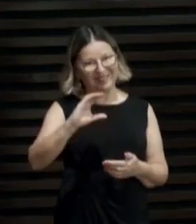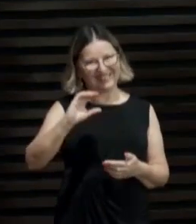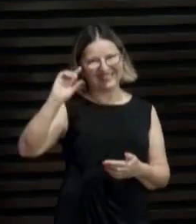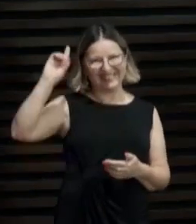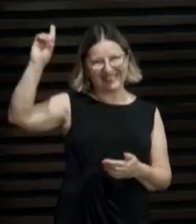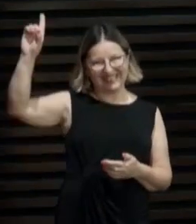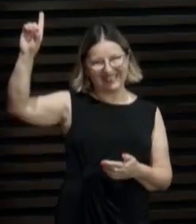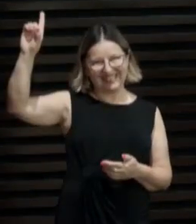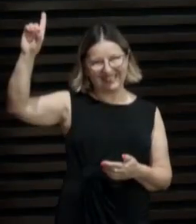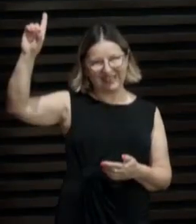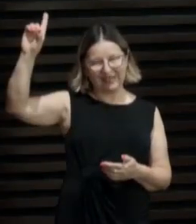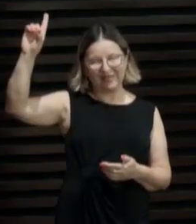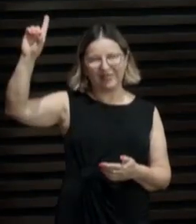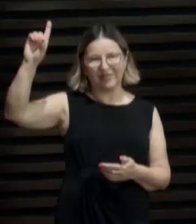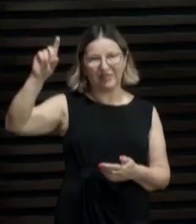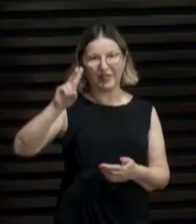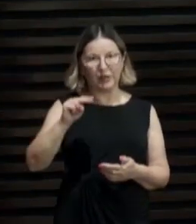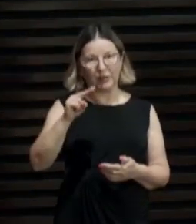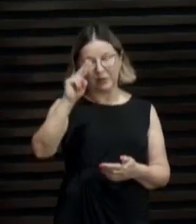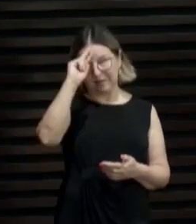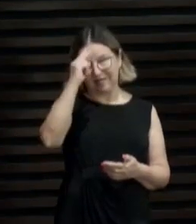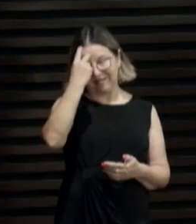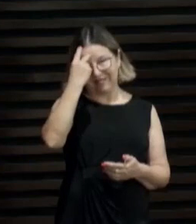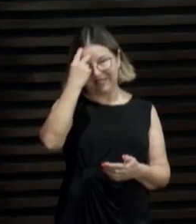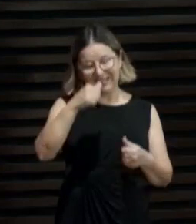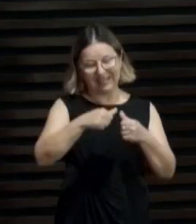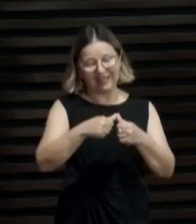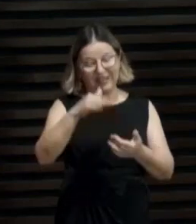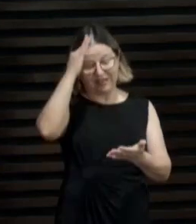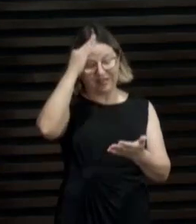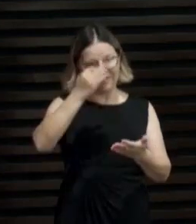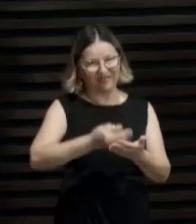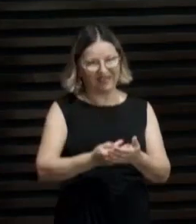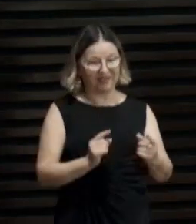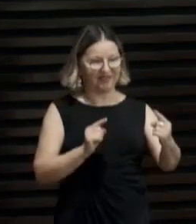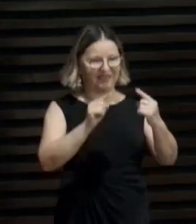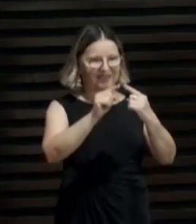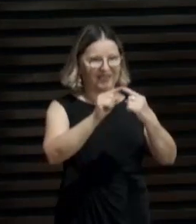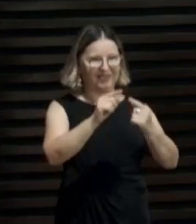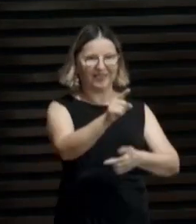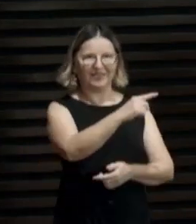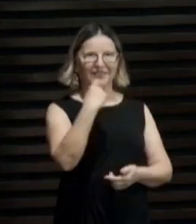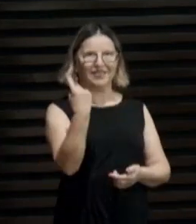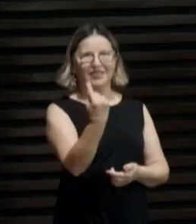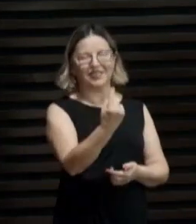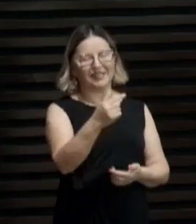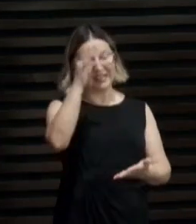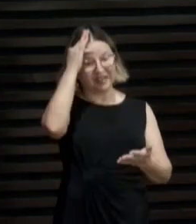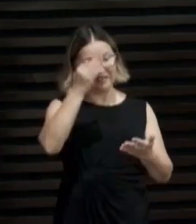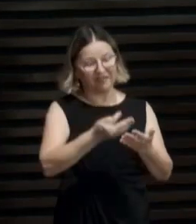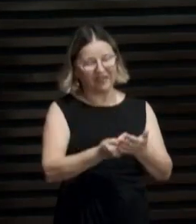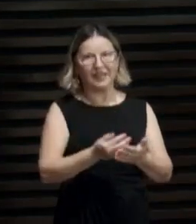Deus que é imutável, isto se chama fé. O alvo da nossa fé é um Deus que